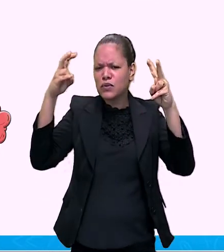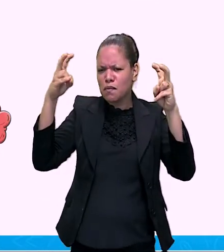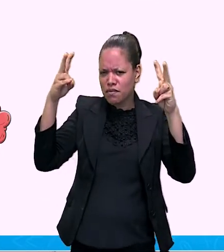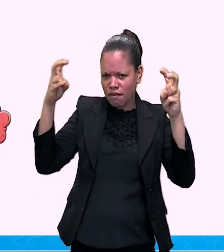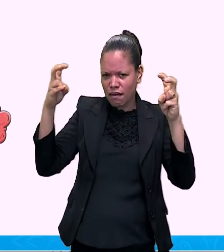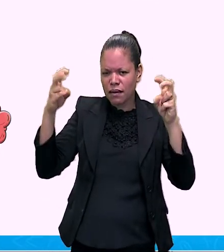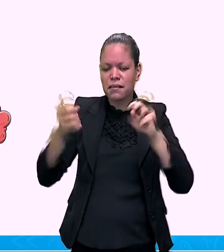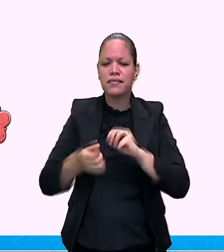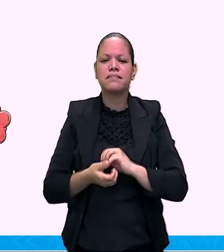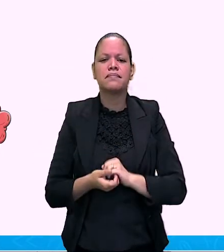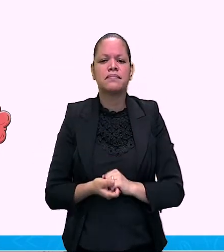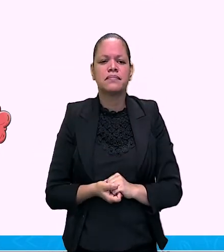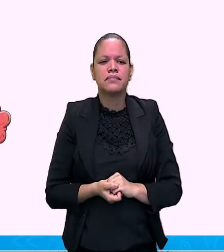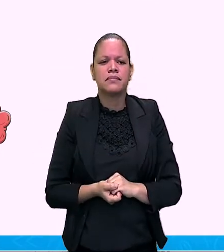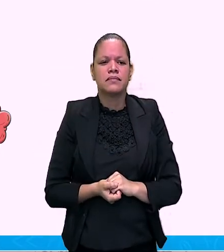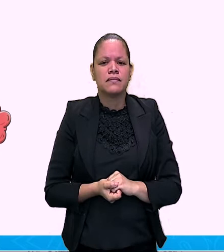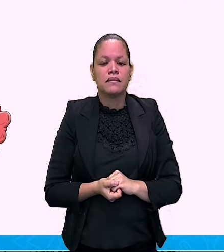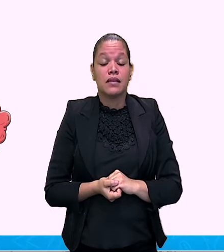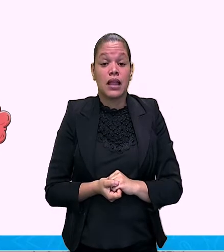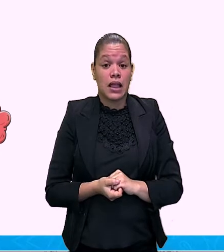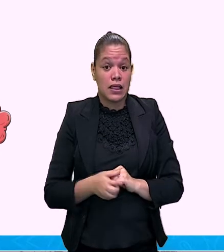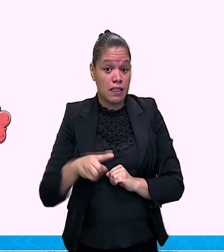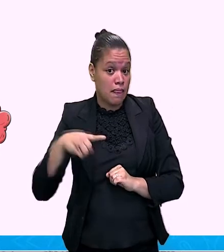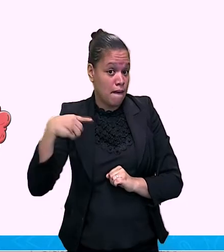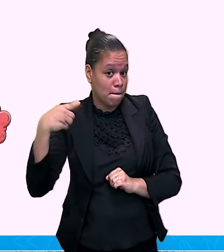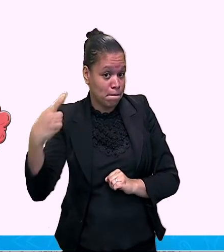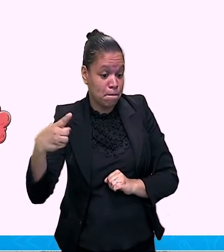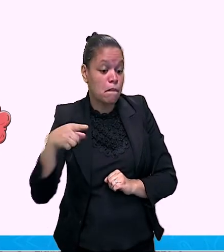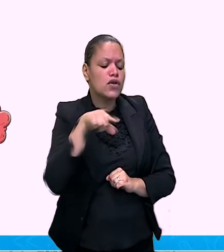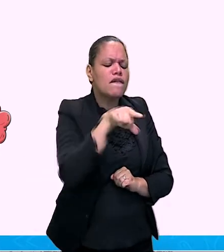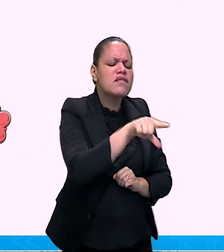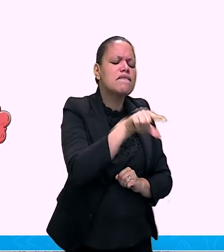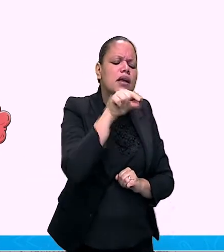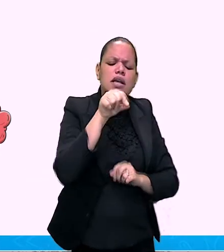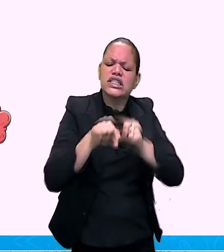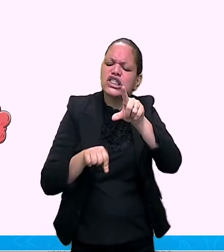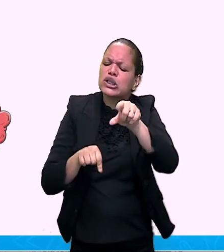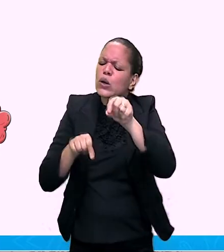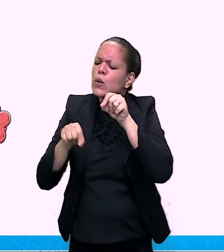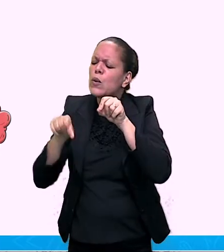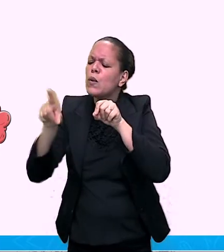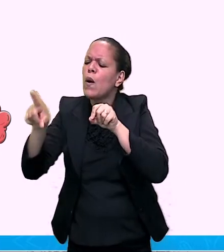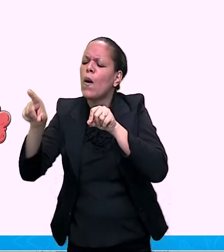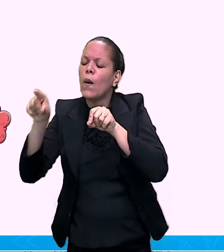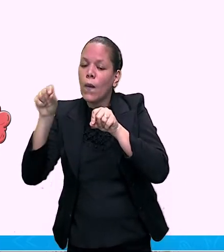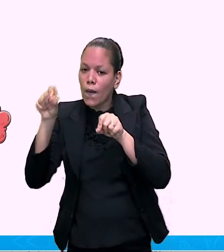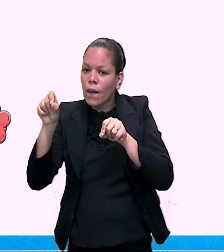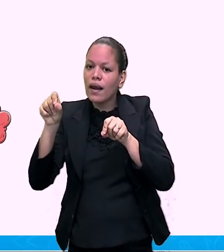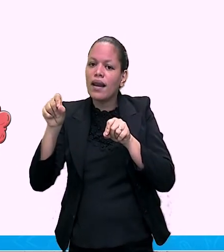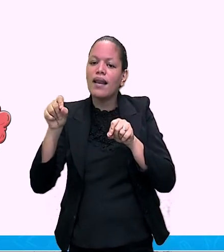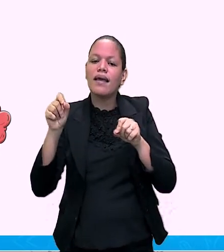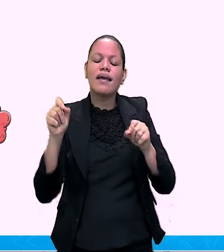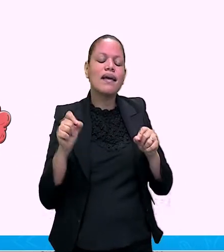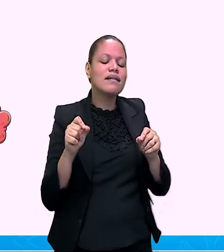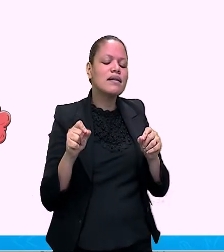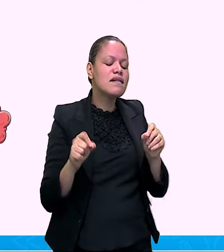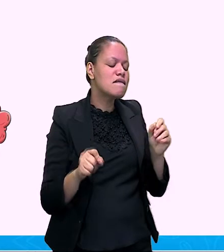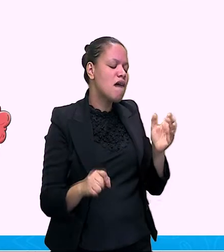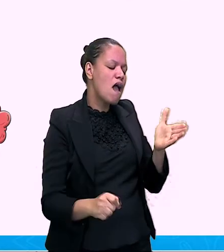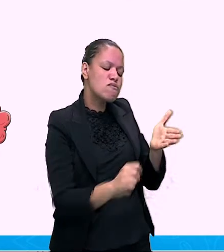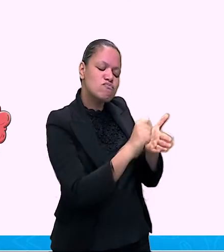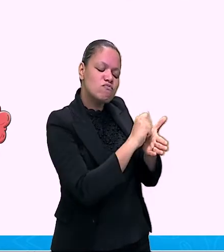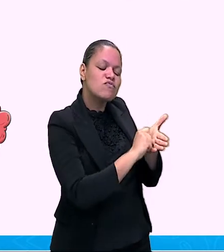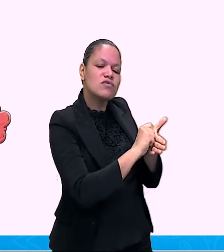depois você pega aquelas mais importantes sobre aquilo que você pesquisou para poder estar montando o seu